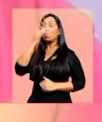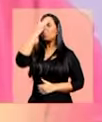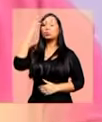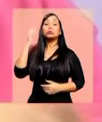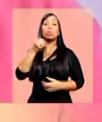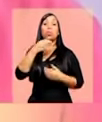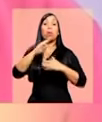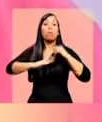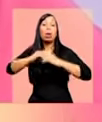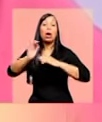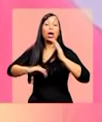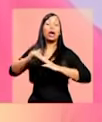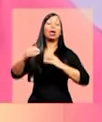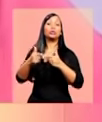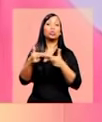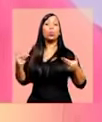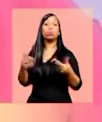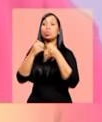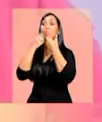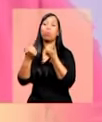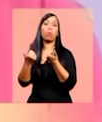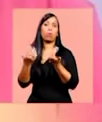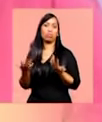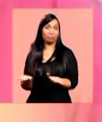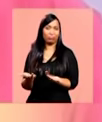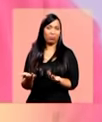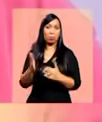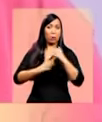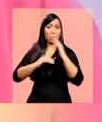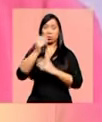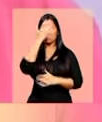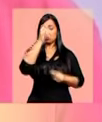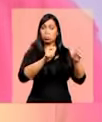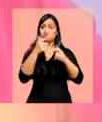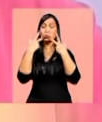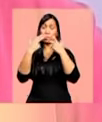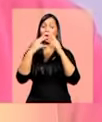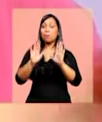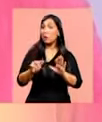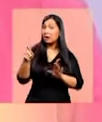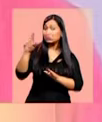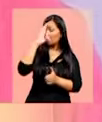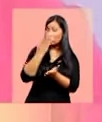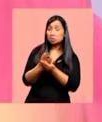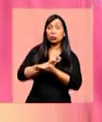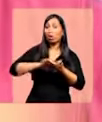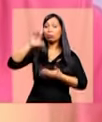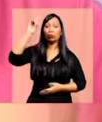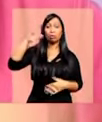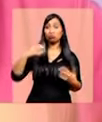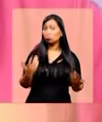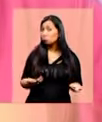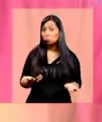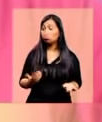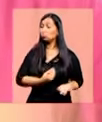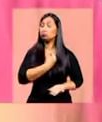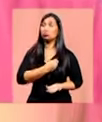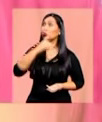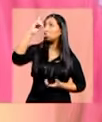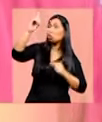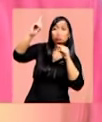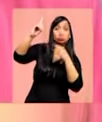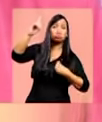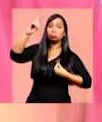pessoa moral, que pratica altruísmo, exatamente, uma prática de um cidadão normal, só não acreditando em Deus, não acreditando que